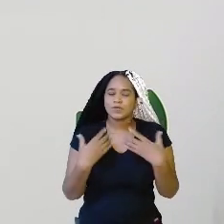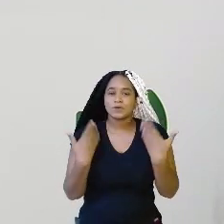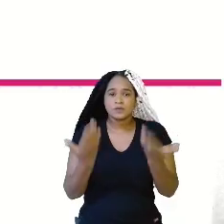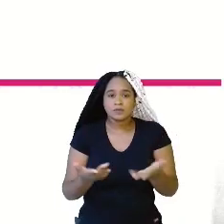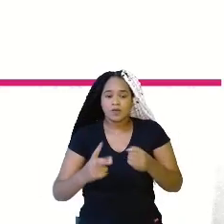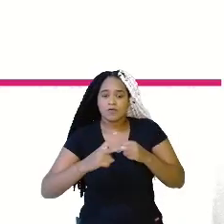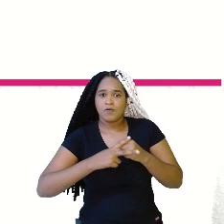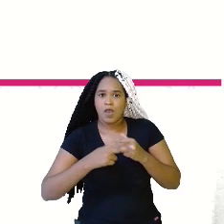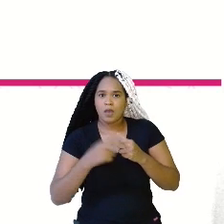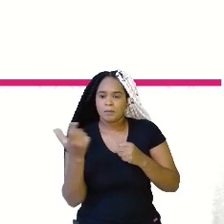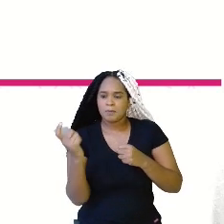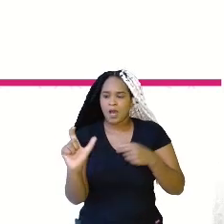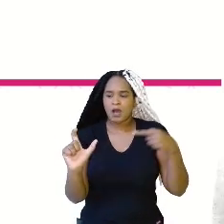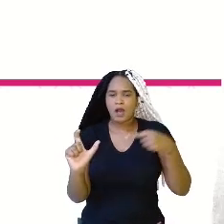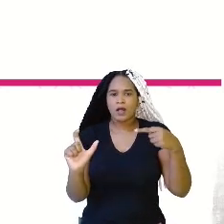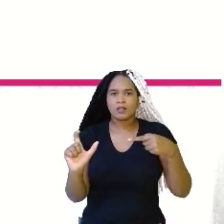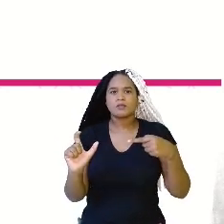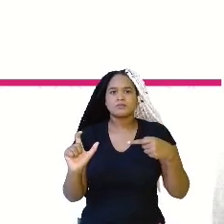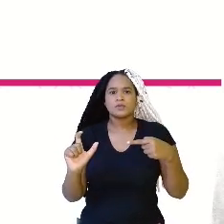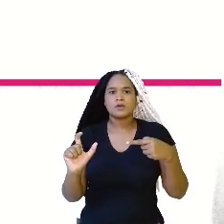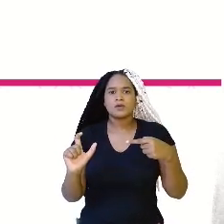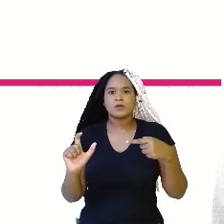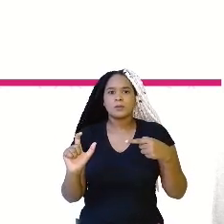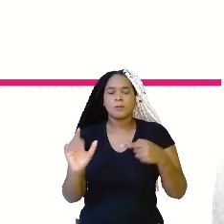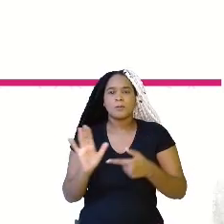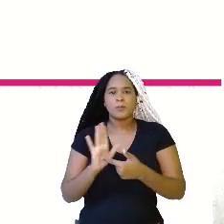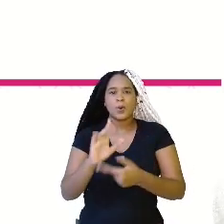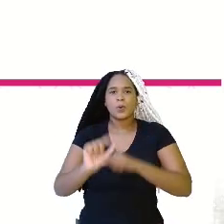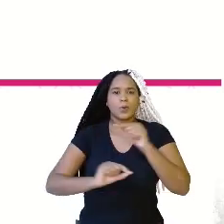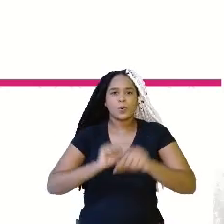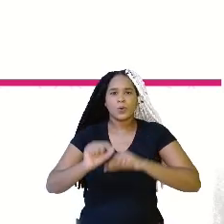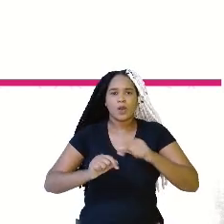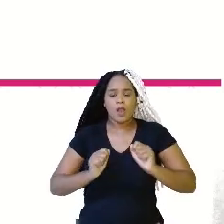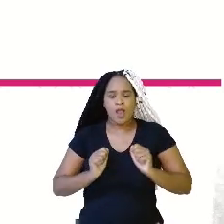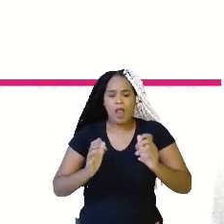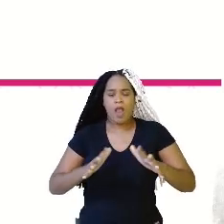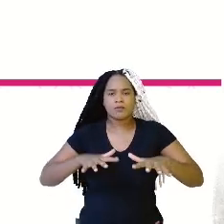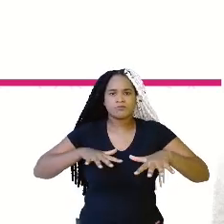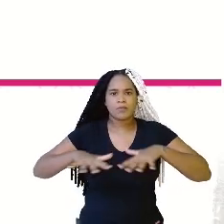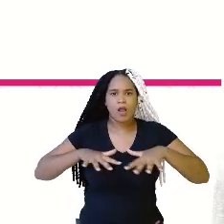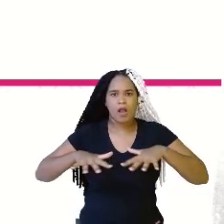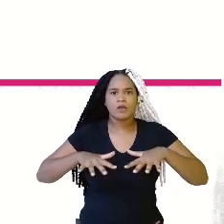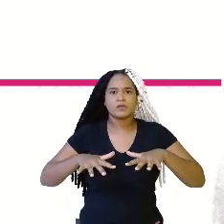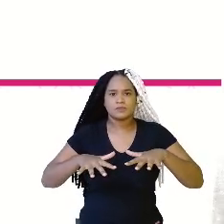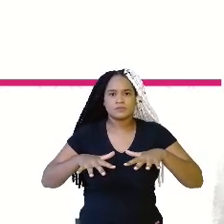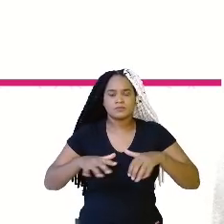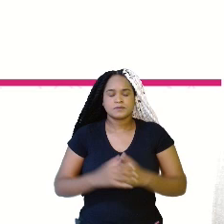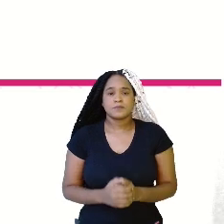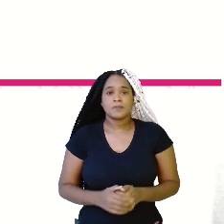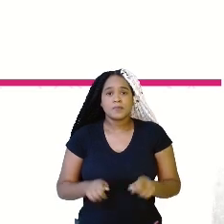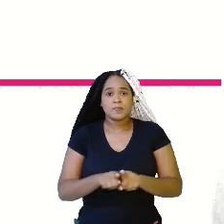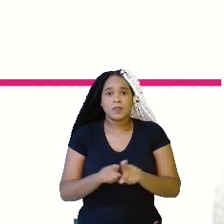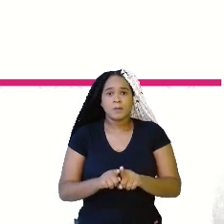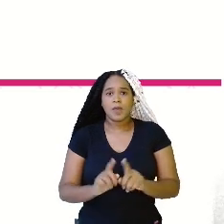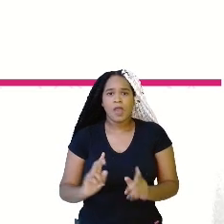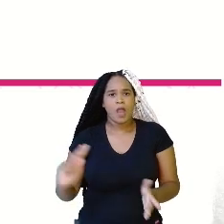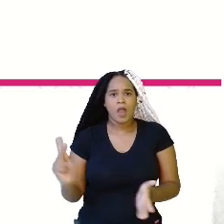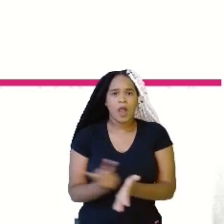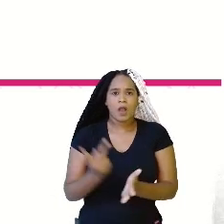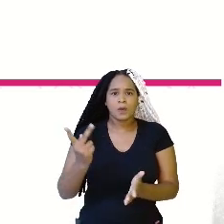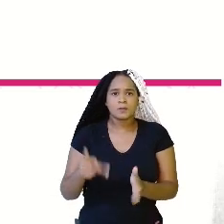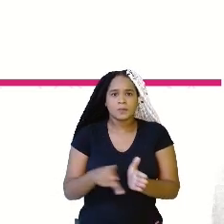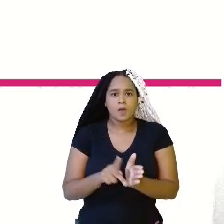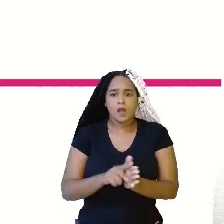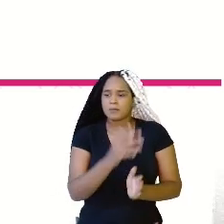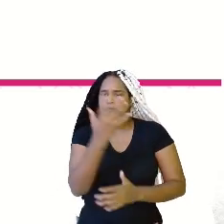é a palavra que indica ação, ou seja, movimento, estado ou fenômeno da natureza. Como assim,